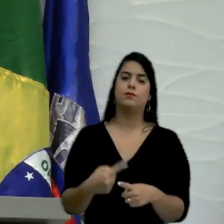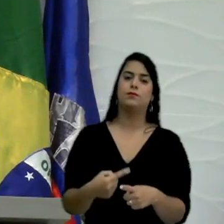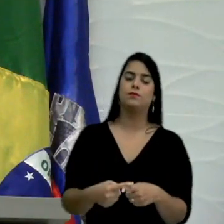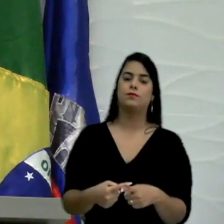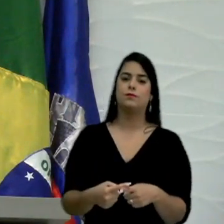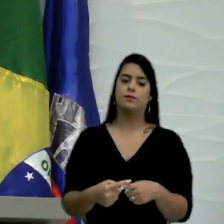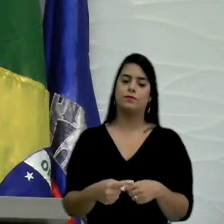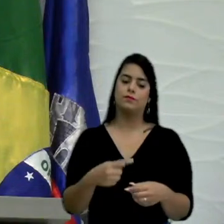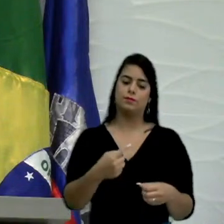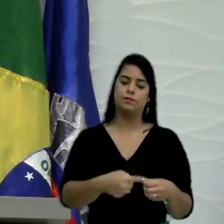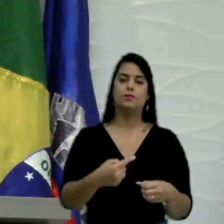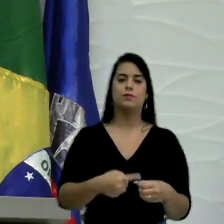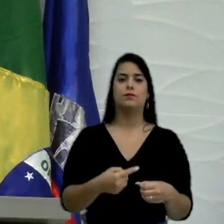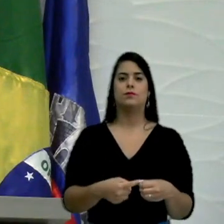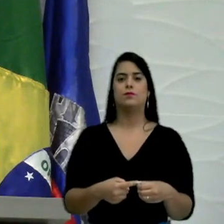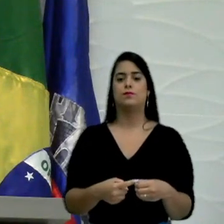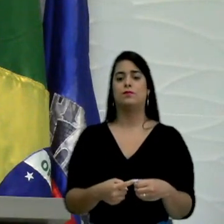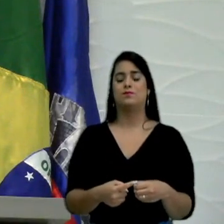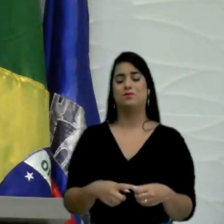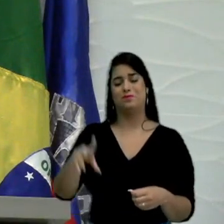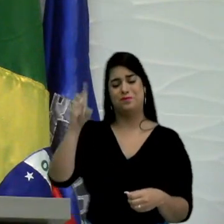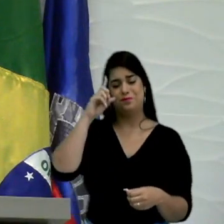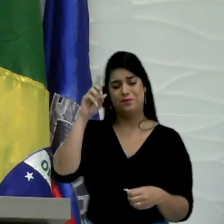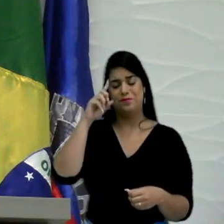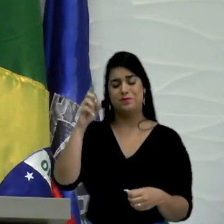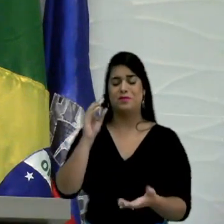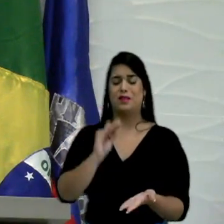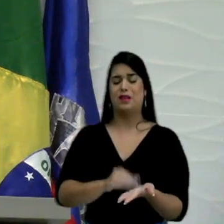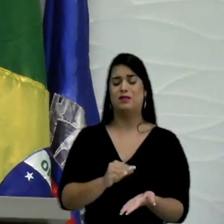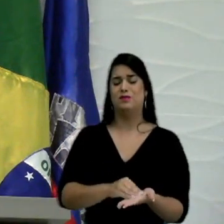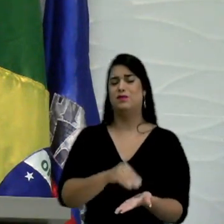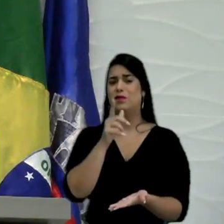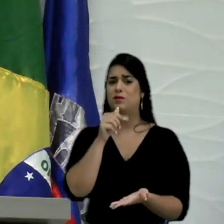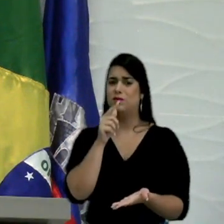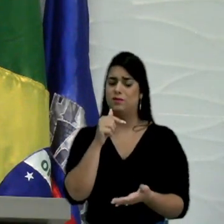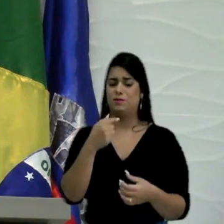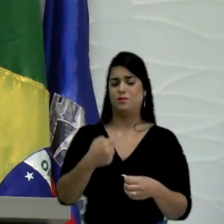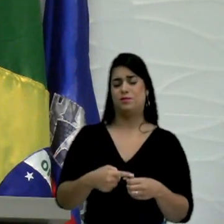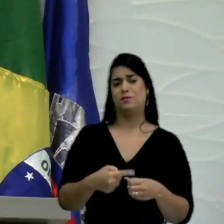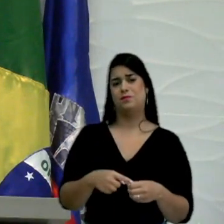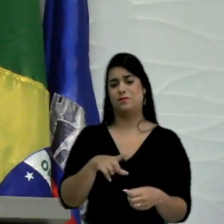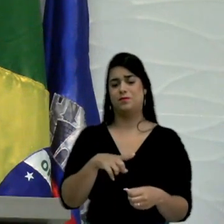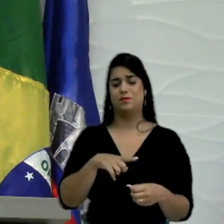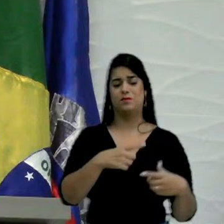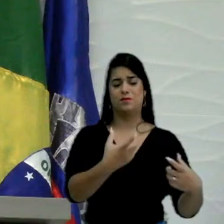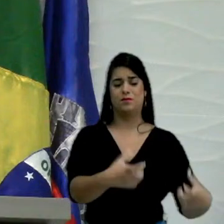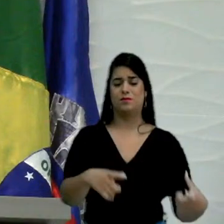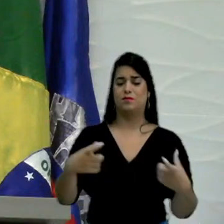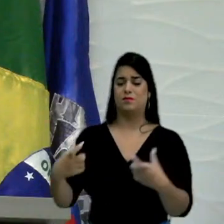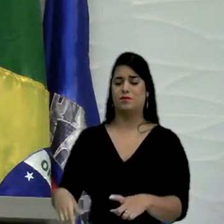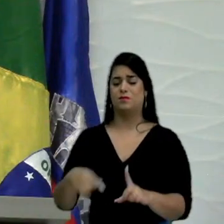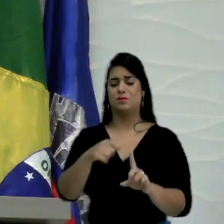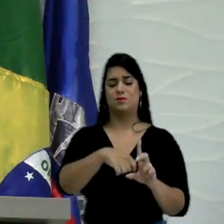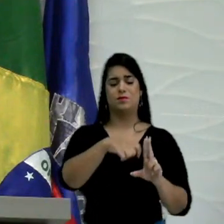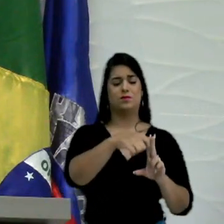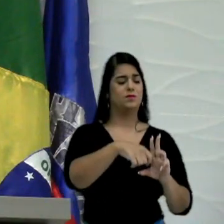que passa, o desabastecimento continua. Em nosso município existem localidades há